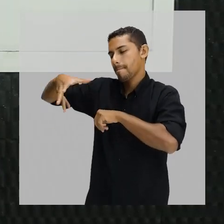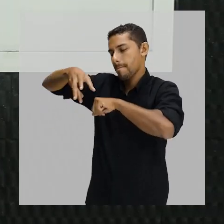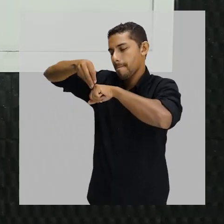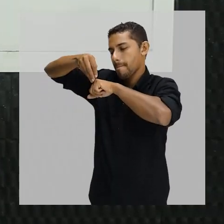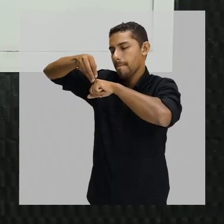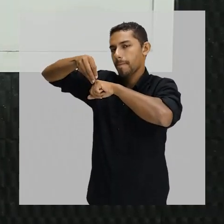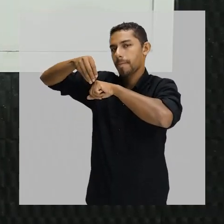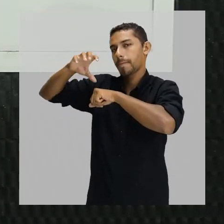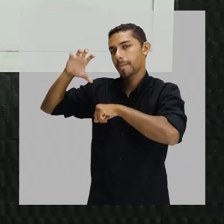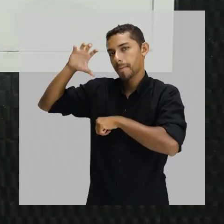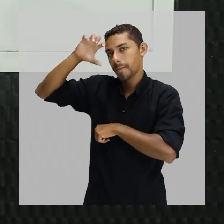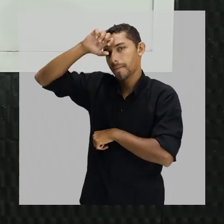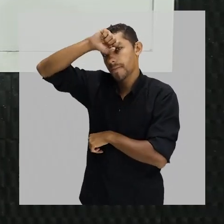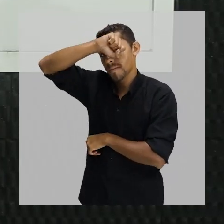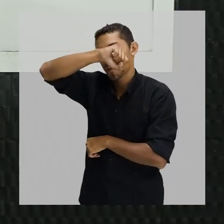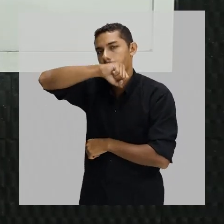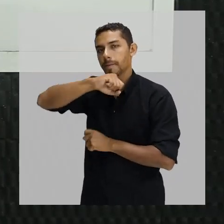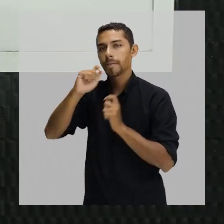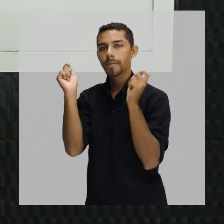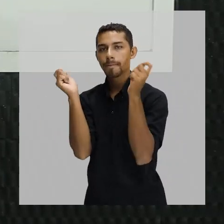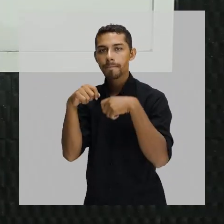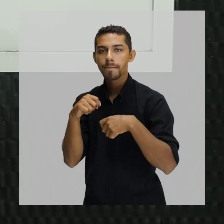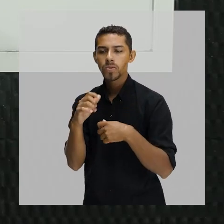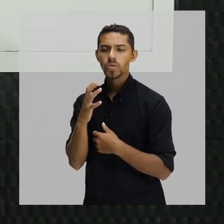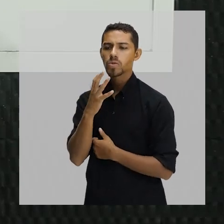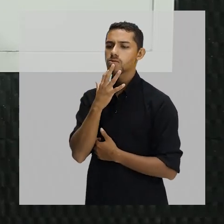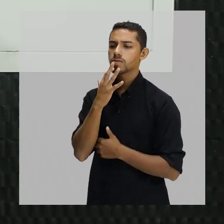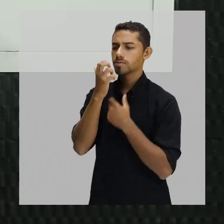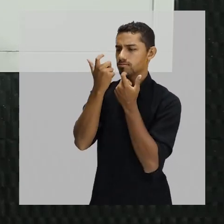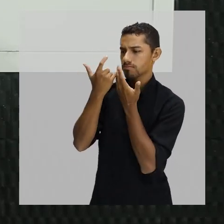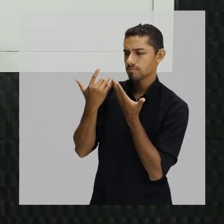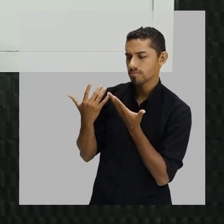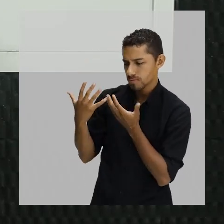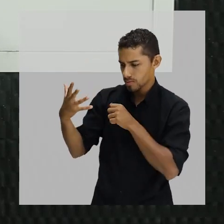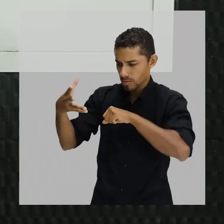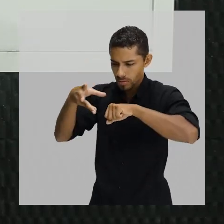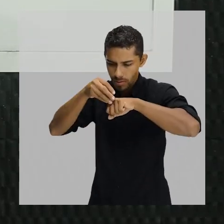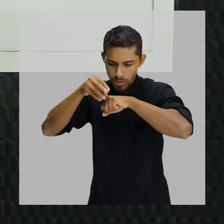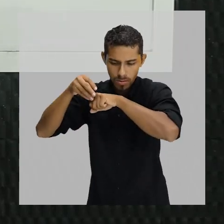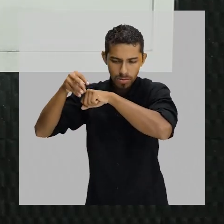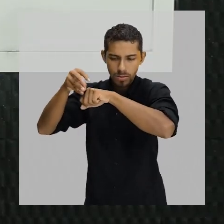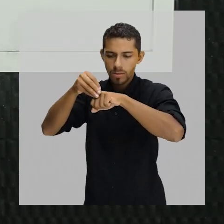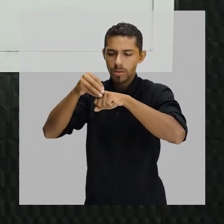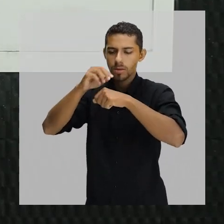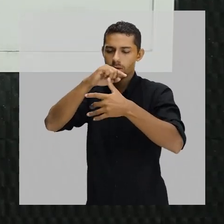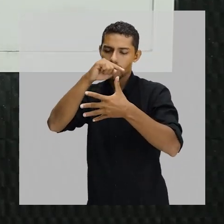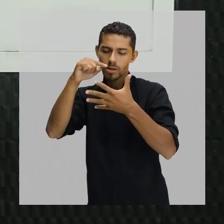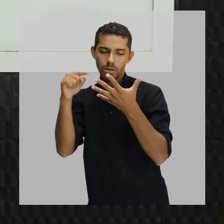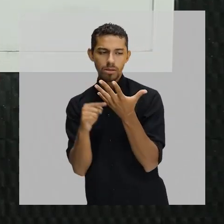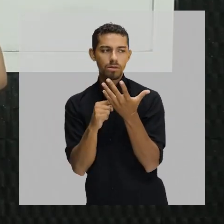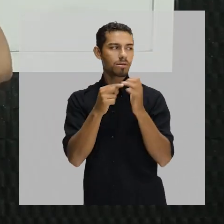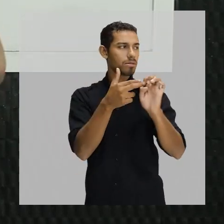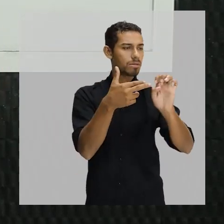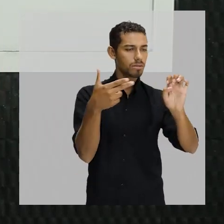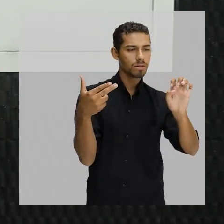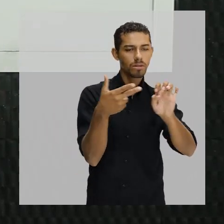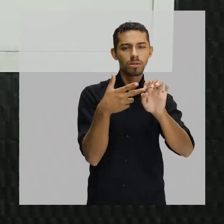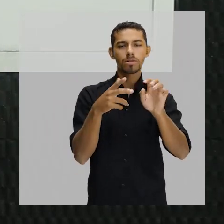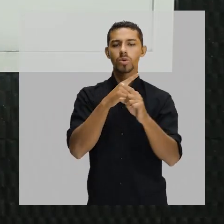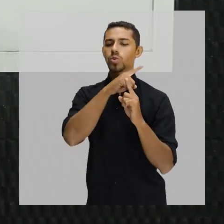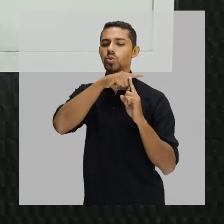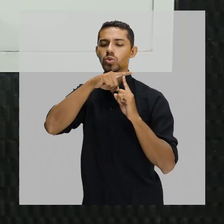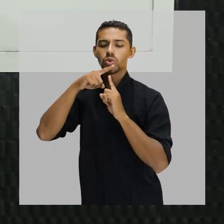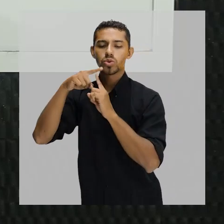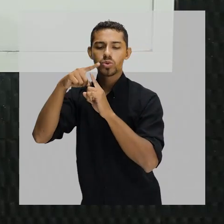si, ok? Então, geralmente nós temos elementos que compõem o conhecimento, nós temos formas de conhecimento, nós temos tipos